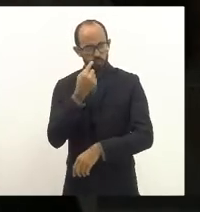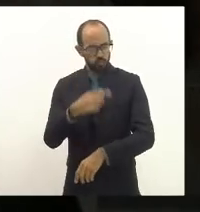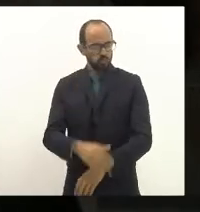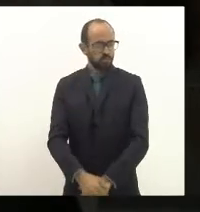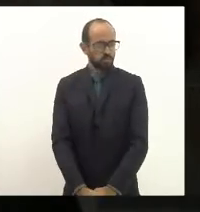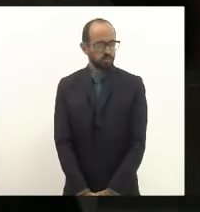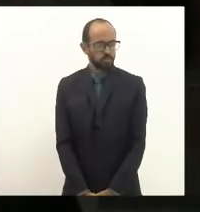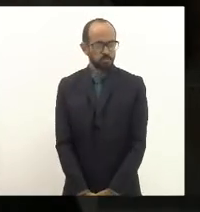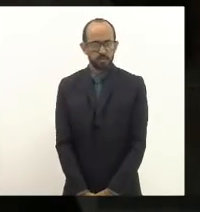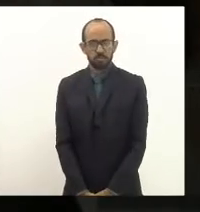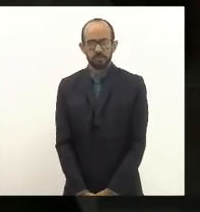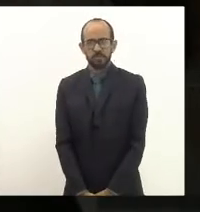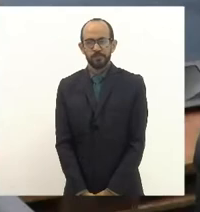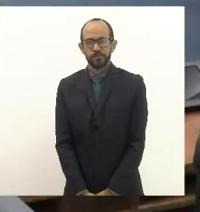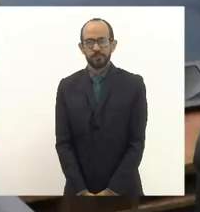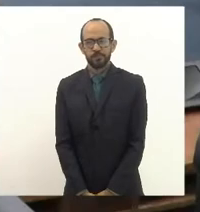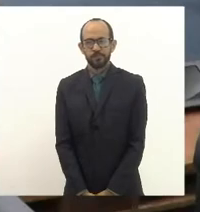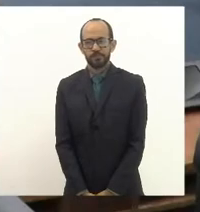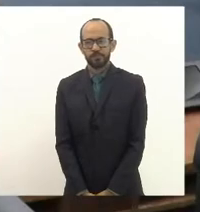auditivos.